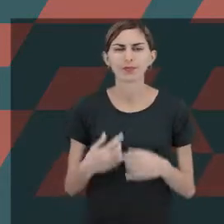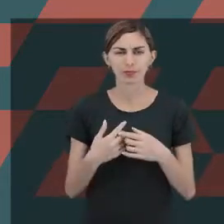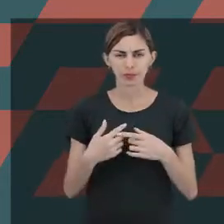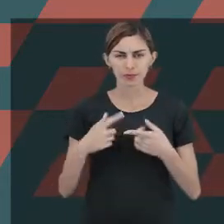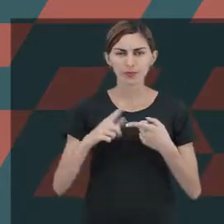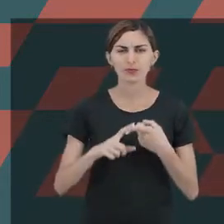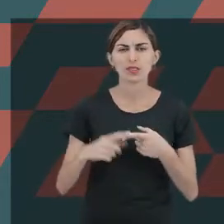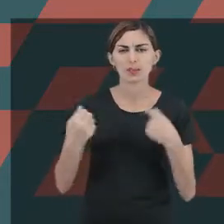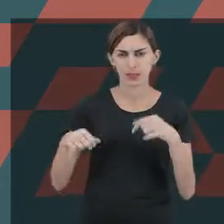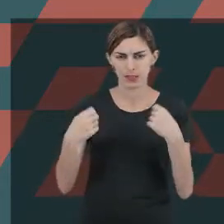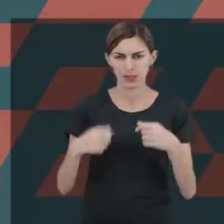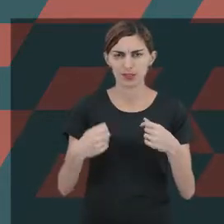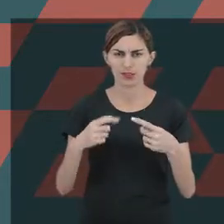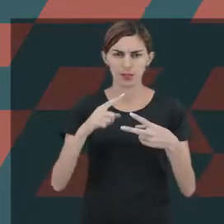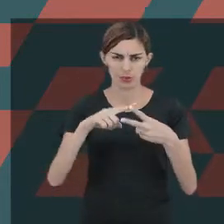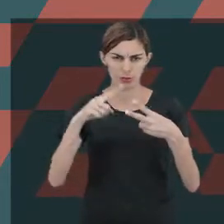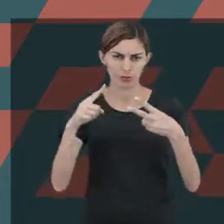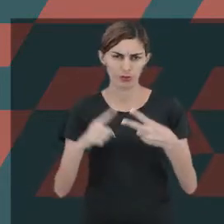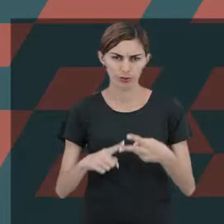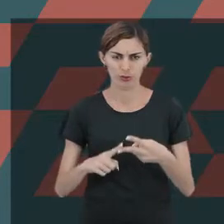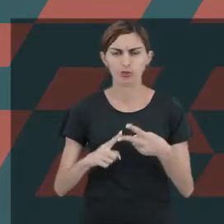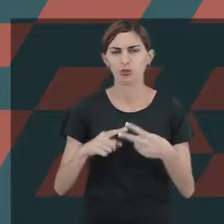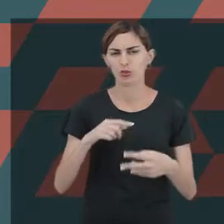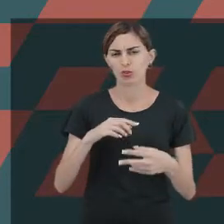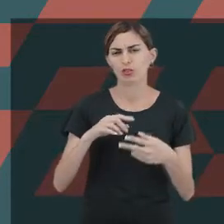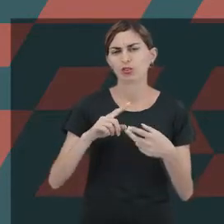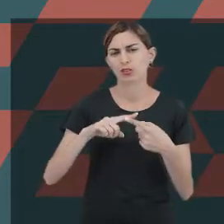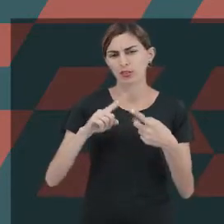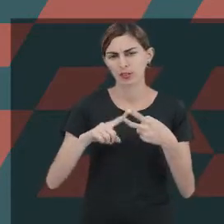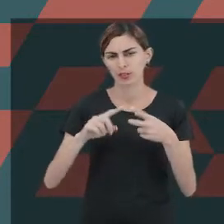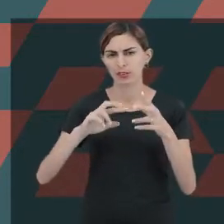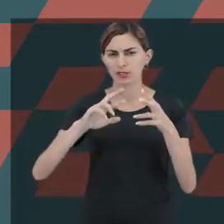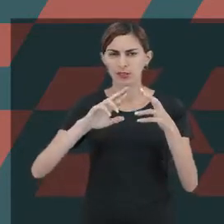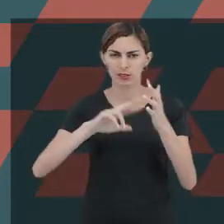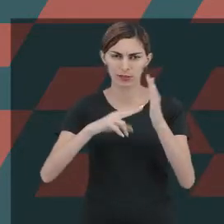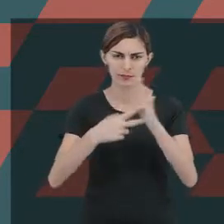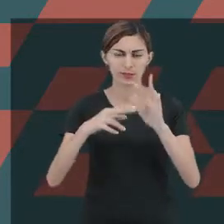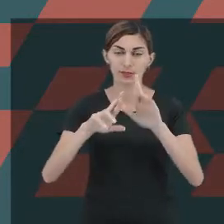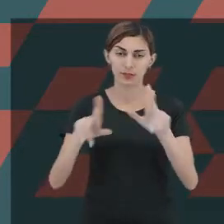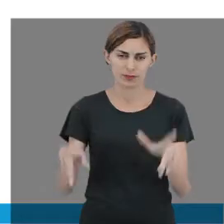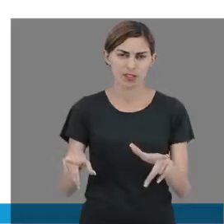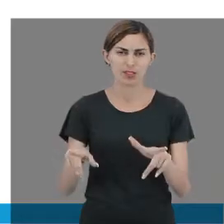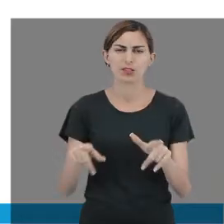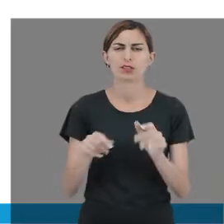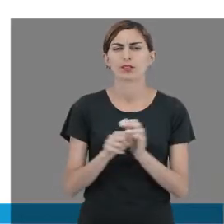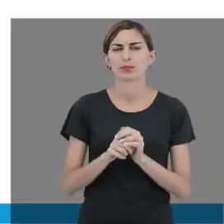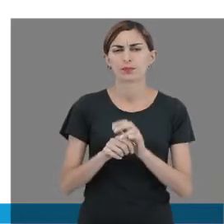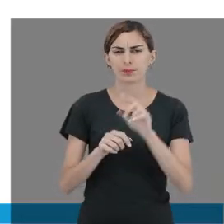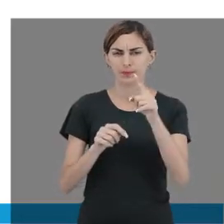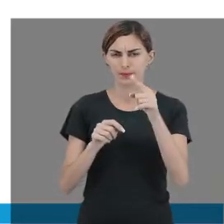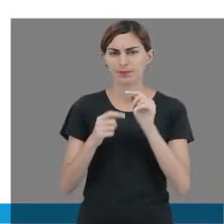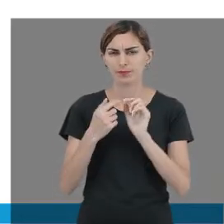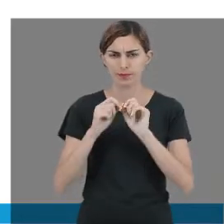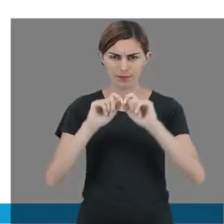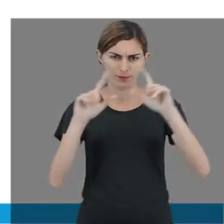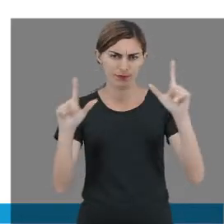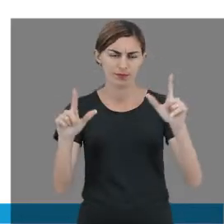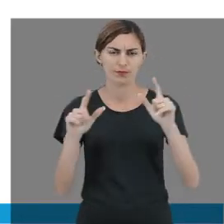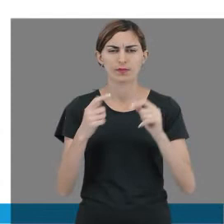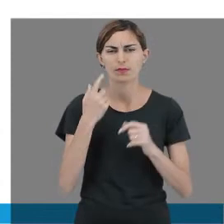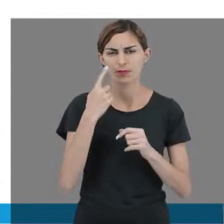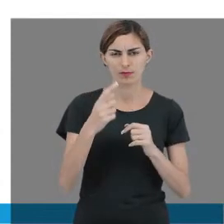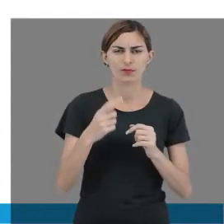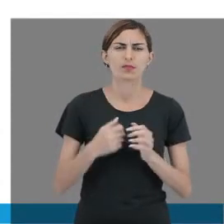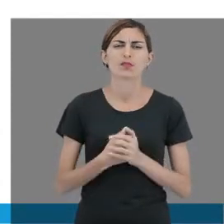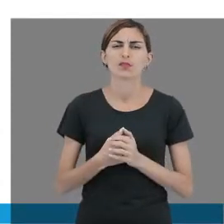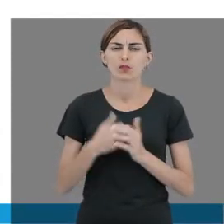tem que ter pelo menos 2 segmentos corporais diferentes para poder a gente considerar artrogripose, né? A gente publicou um primeiro trabalho